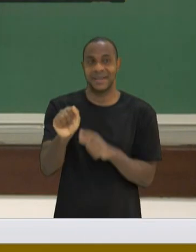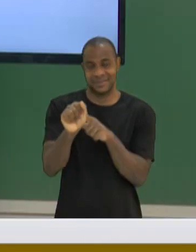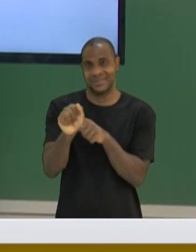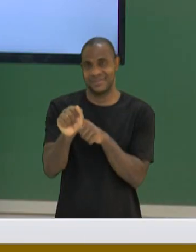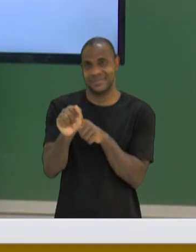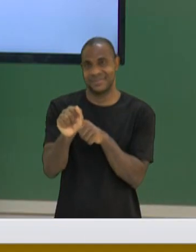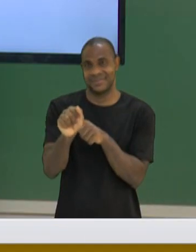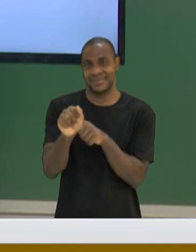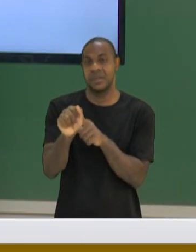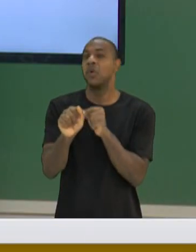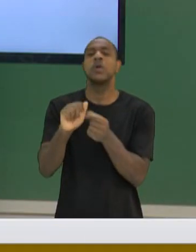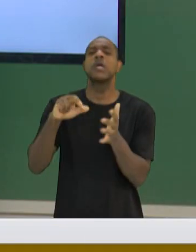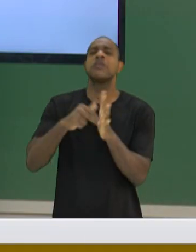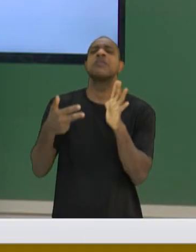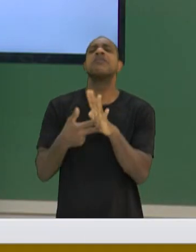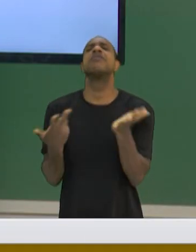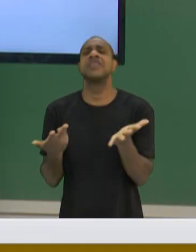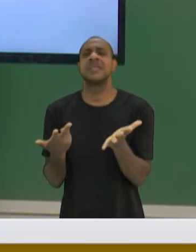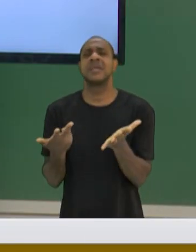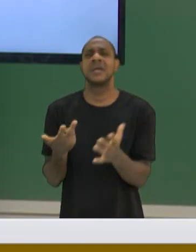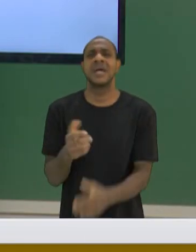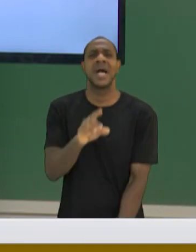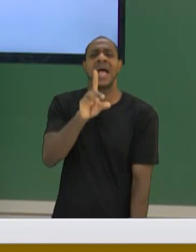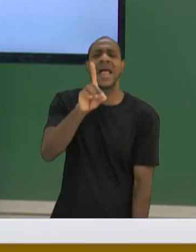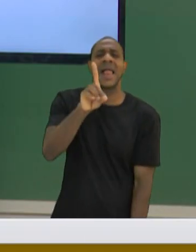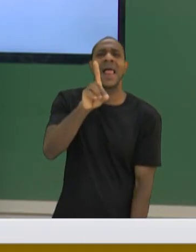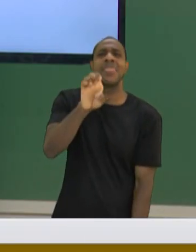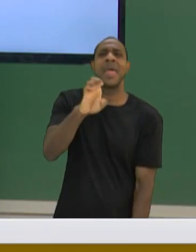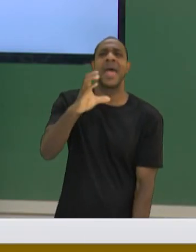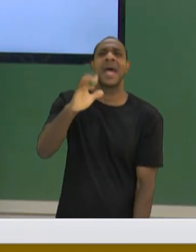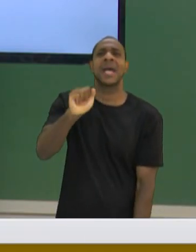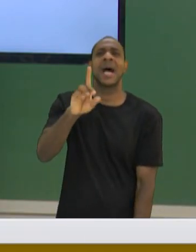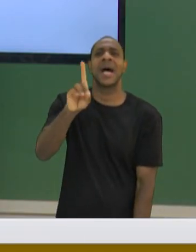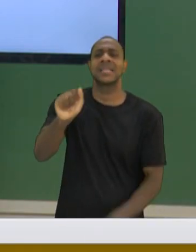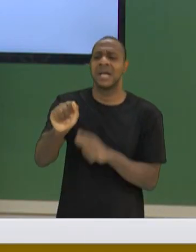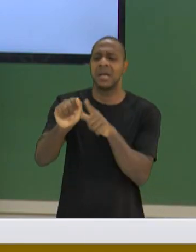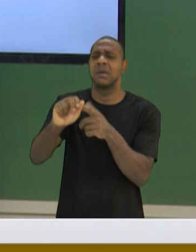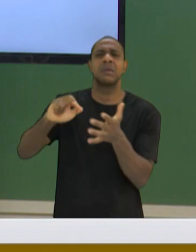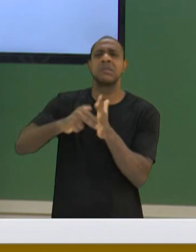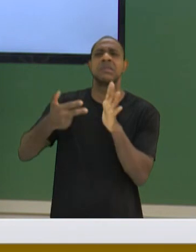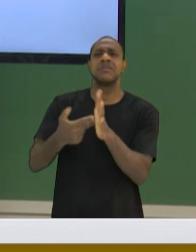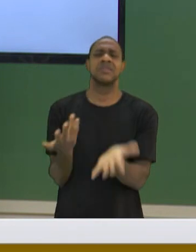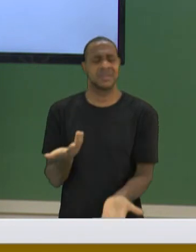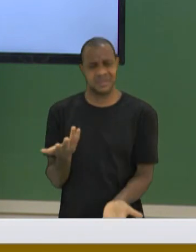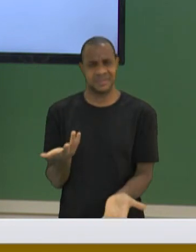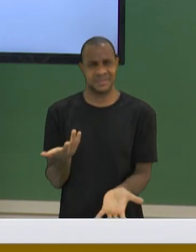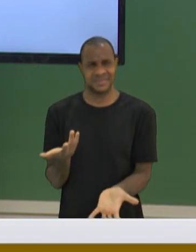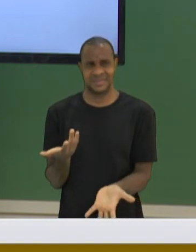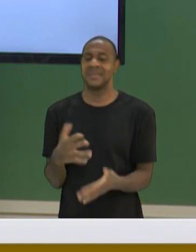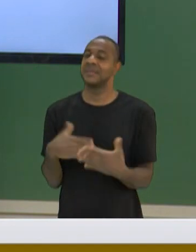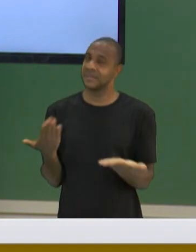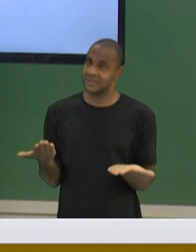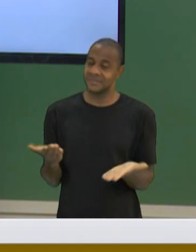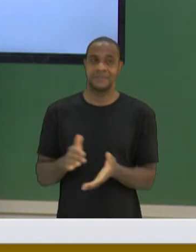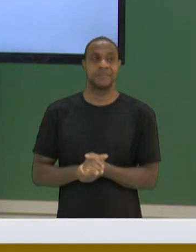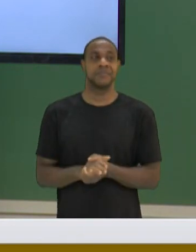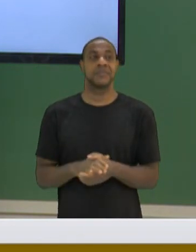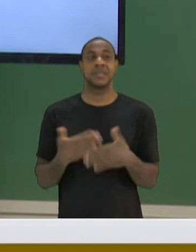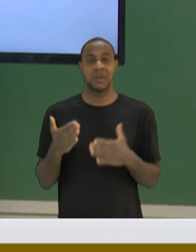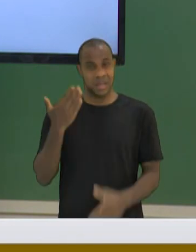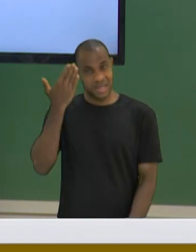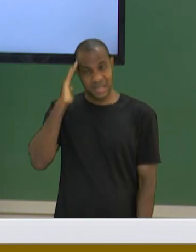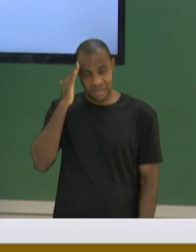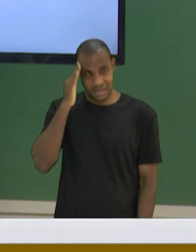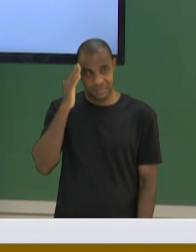consegue entender a quanto tempo esse esse vocês esse recurso está no mercado portanto levem que a